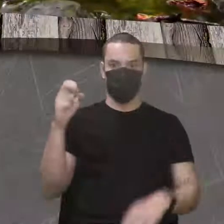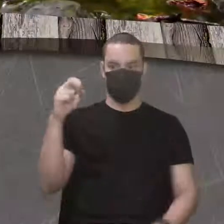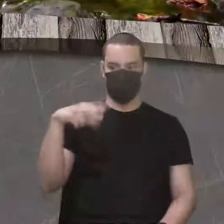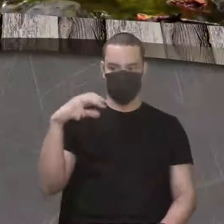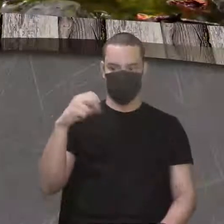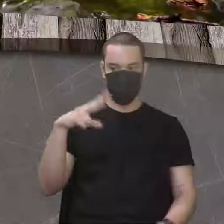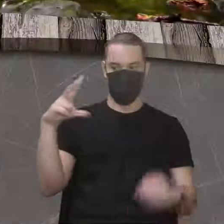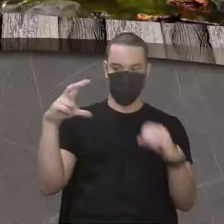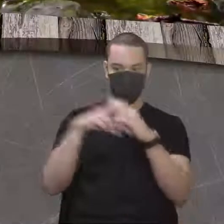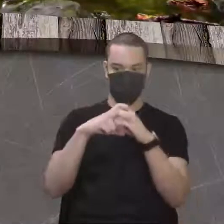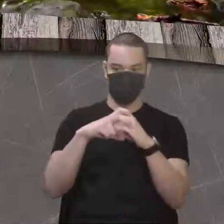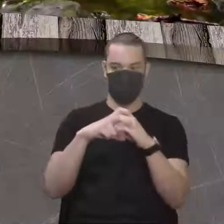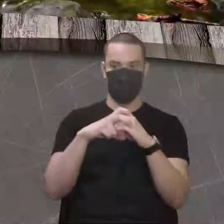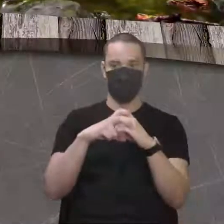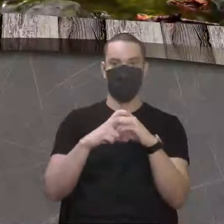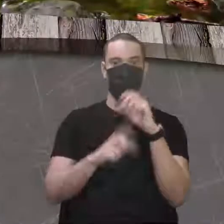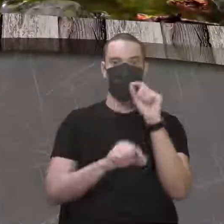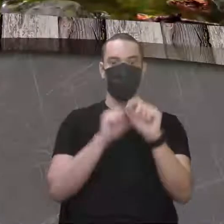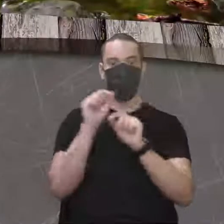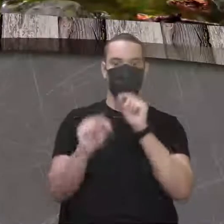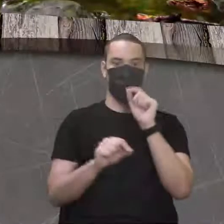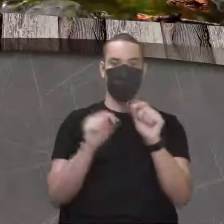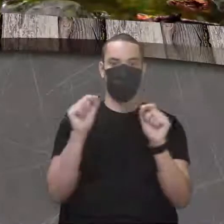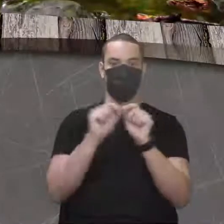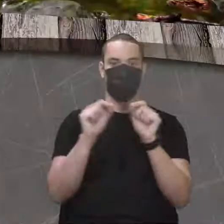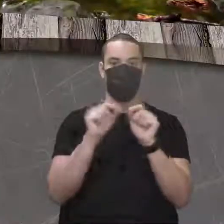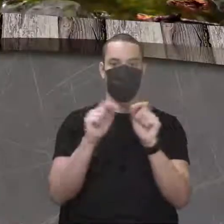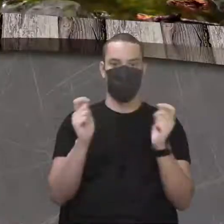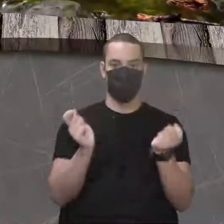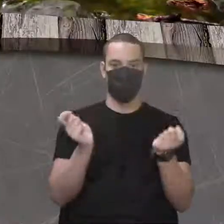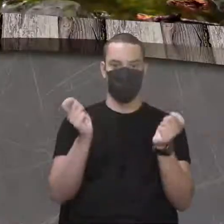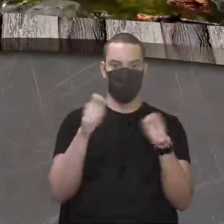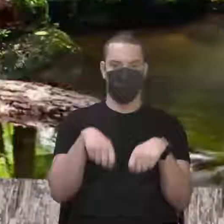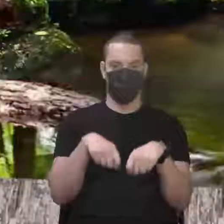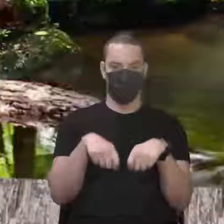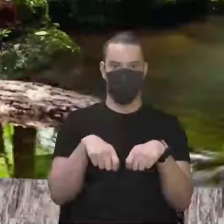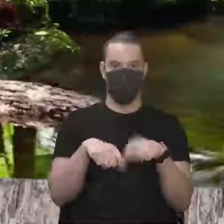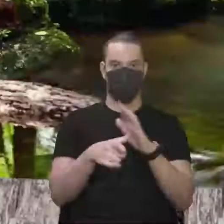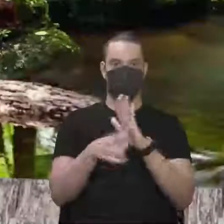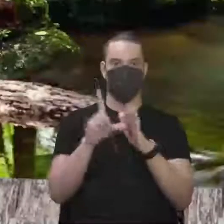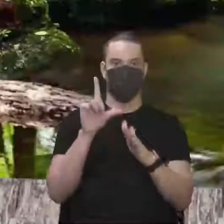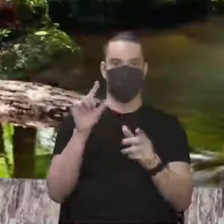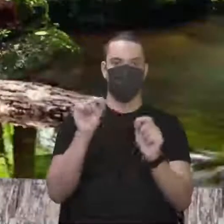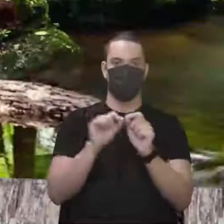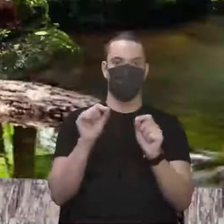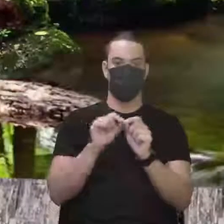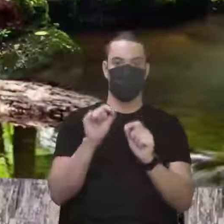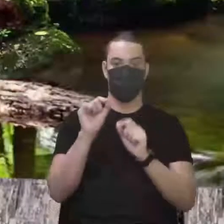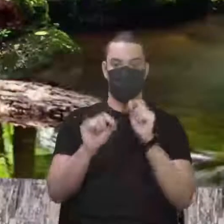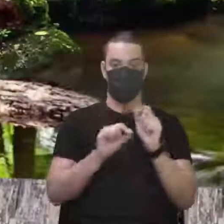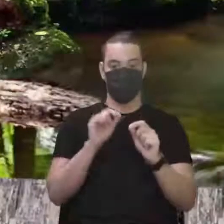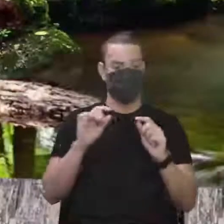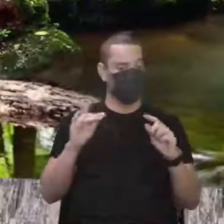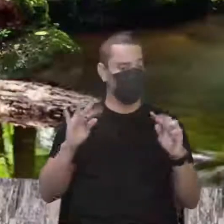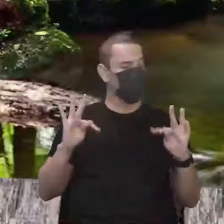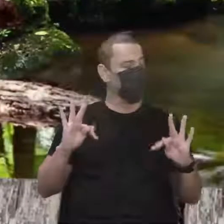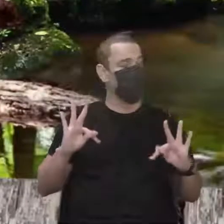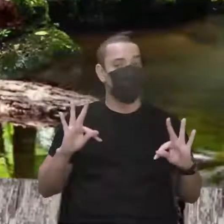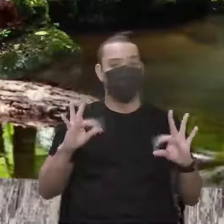vírus, eles são agentes infecciosos que parasitam de um tudo.